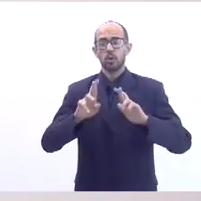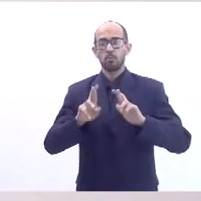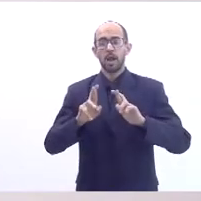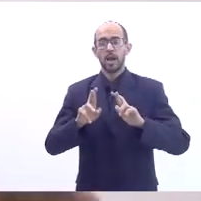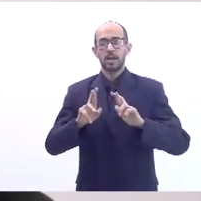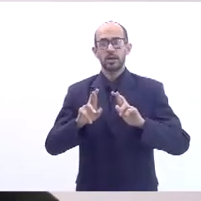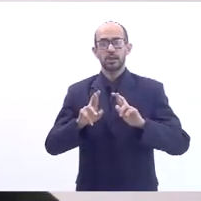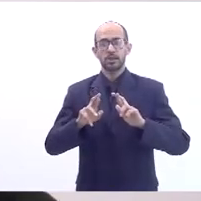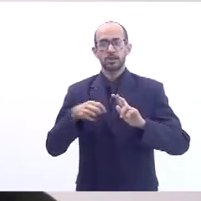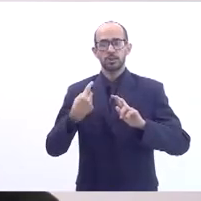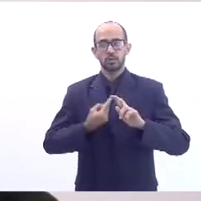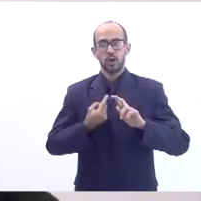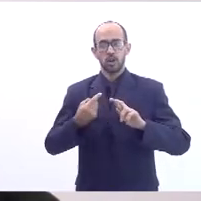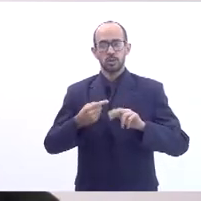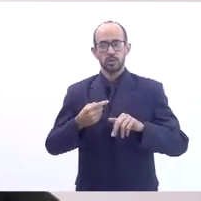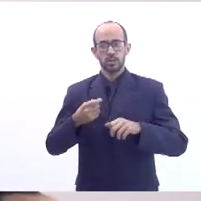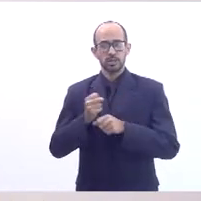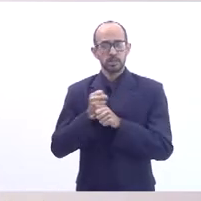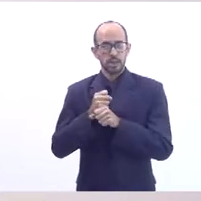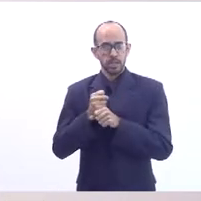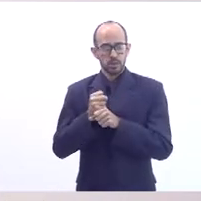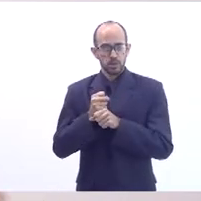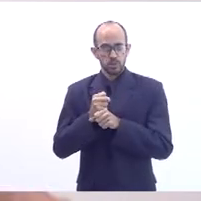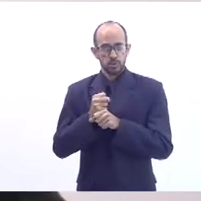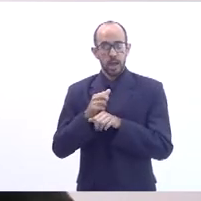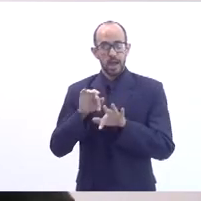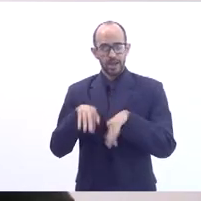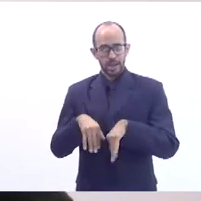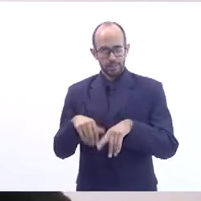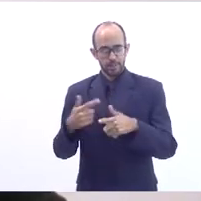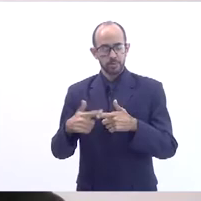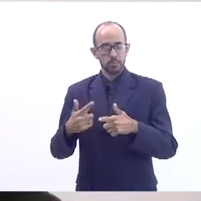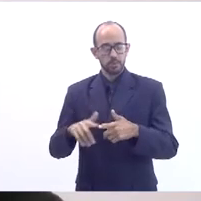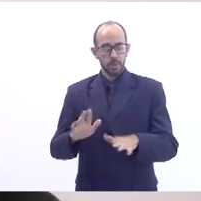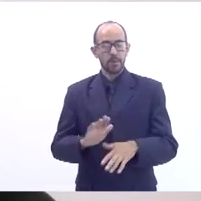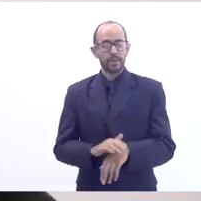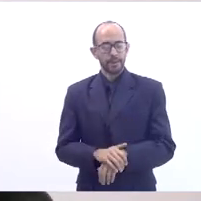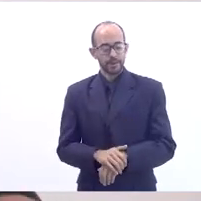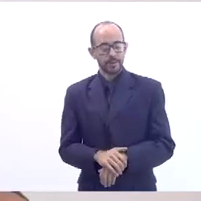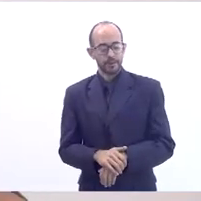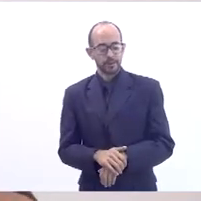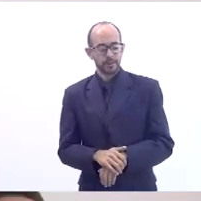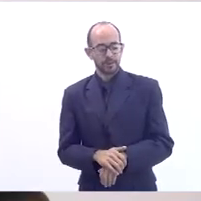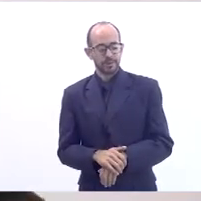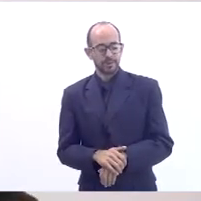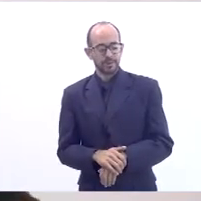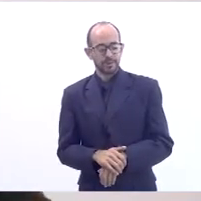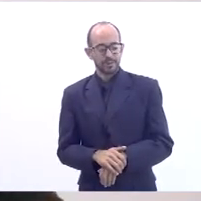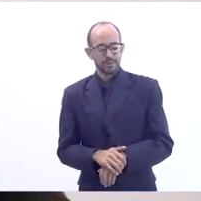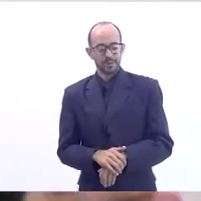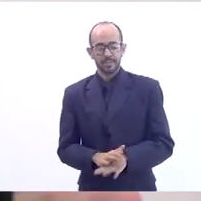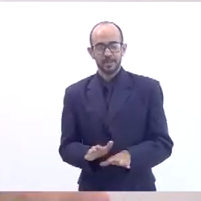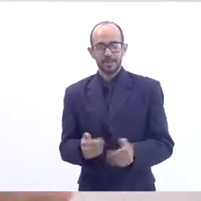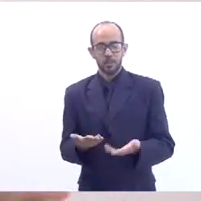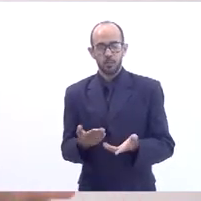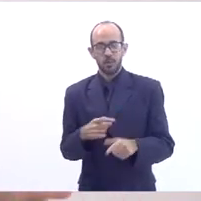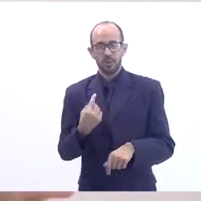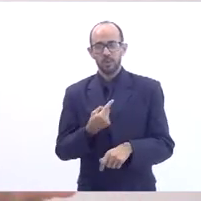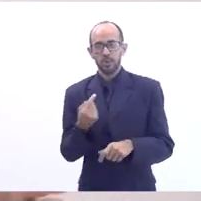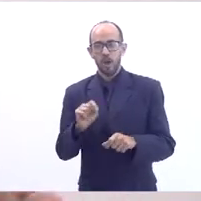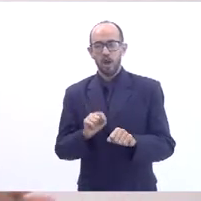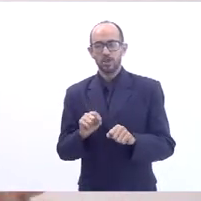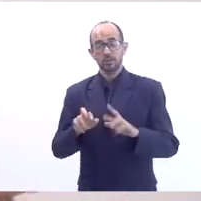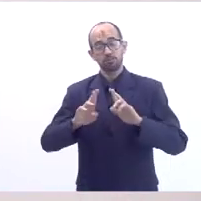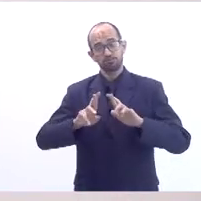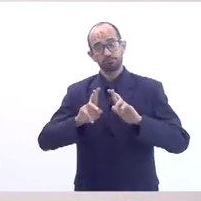a gente vai sair esse ano dessa enfim vamos não e a gente a gente espera